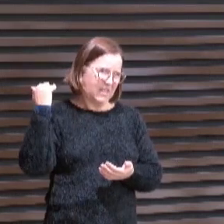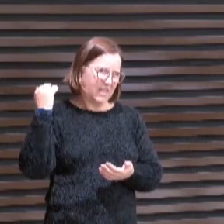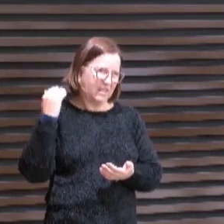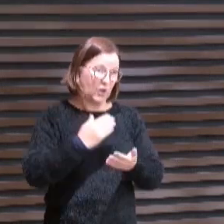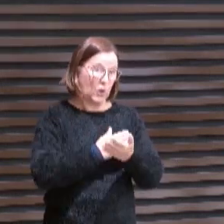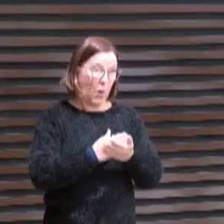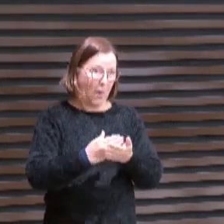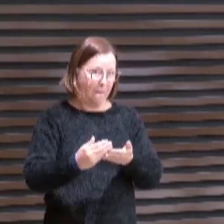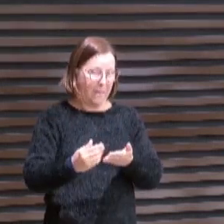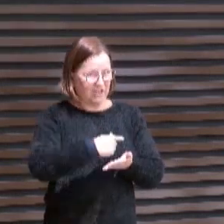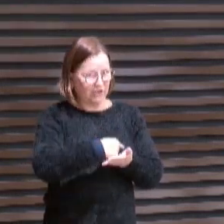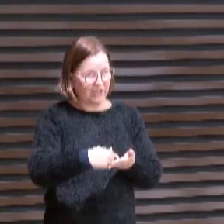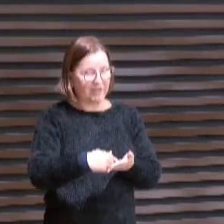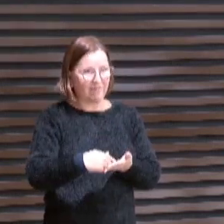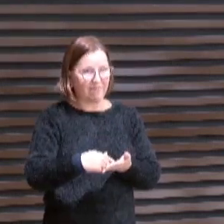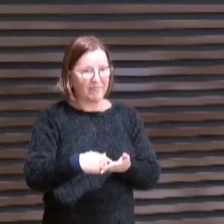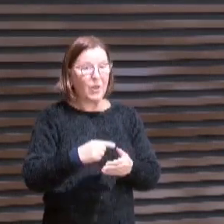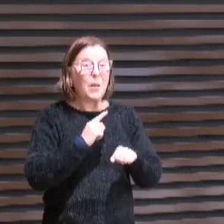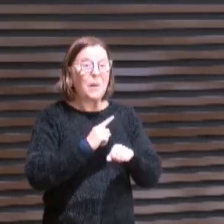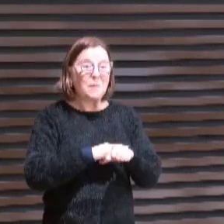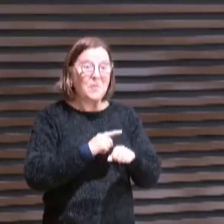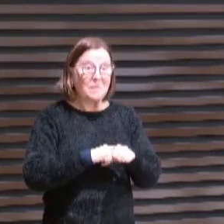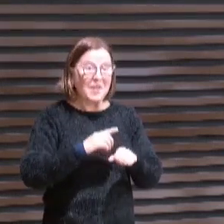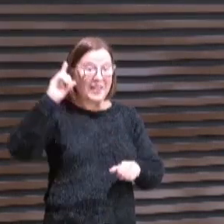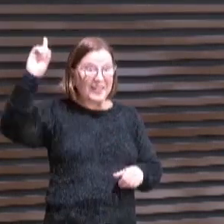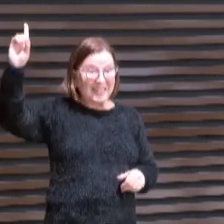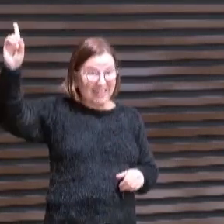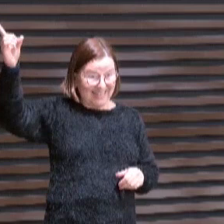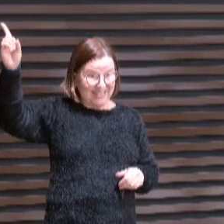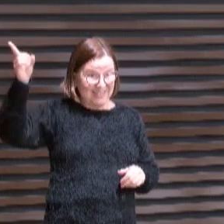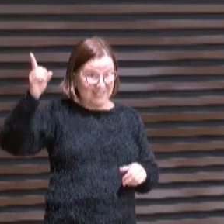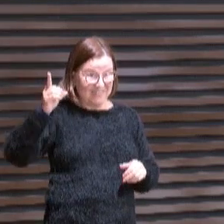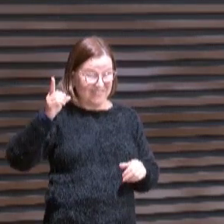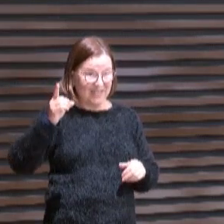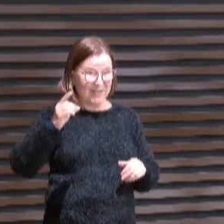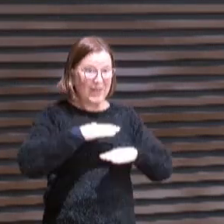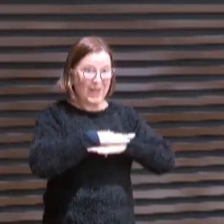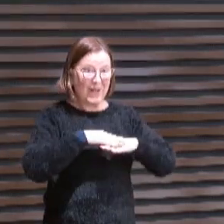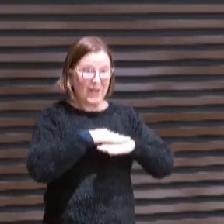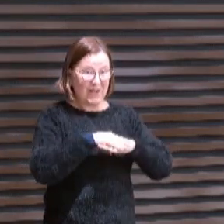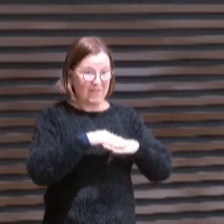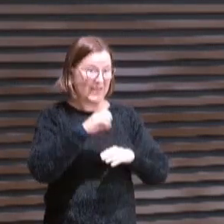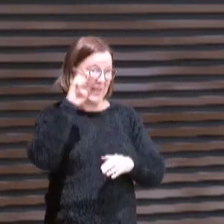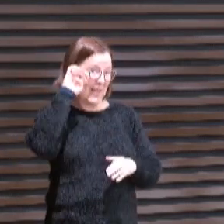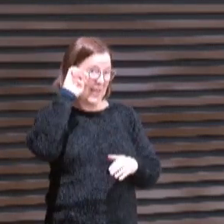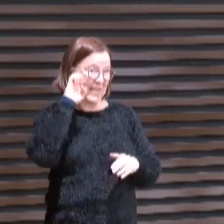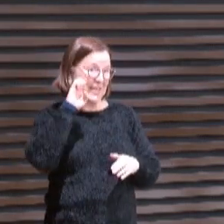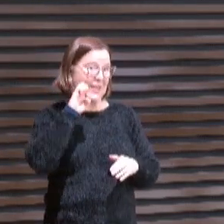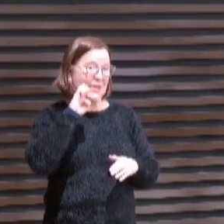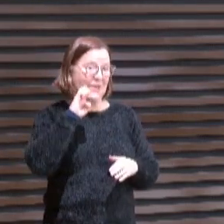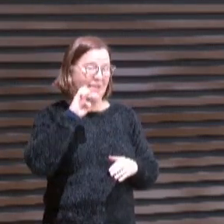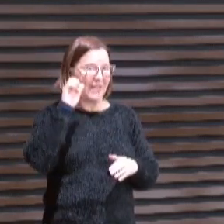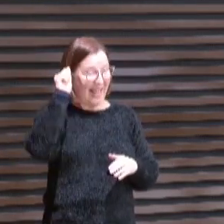Quando Deus vem conversar com o casal rebelde, o casal pecador, o Adão disse: